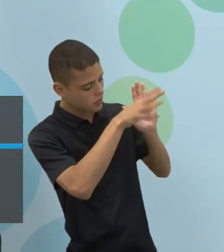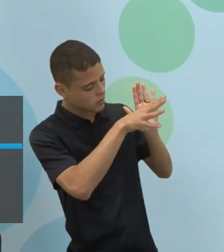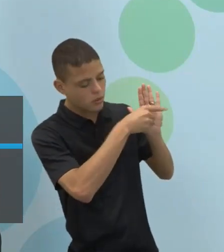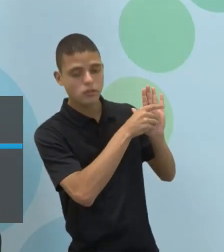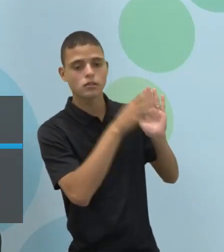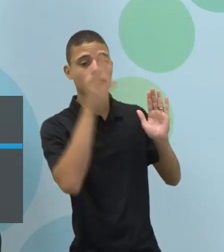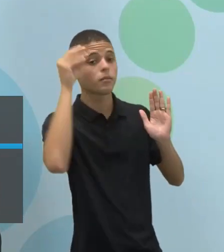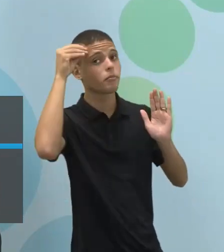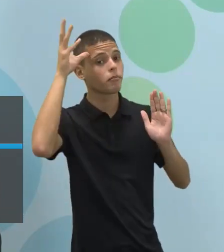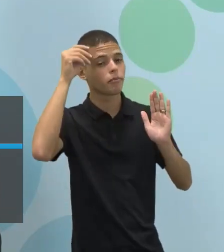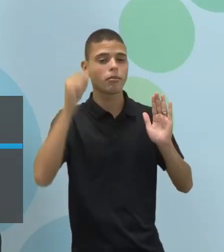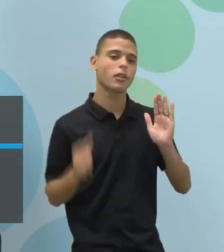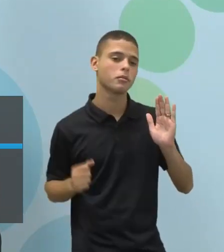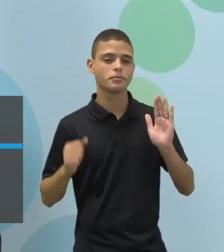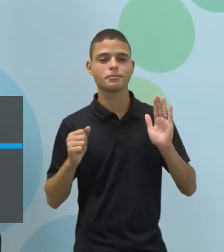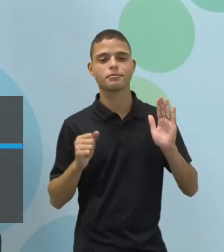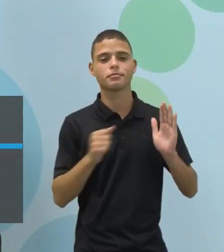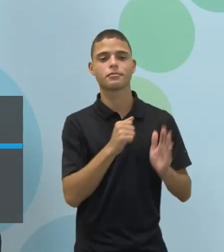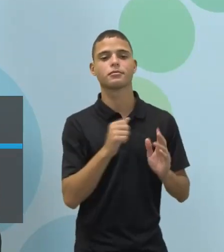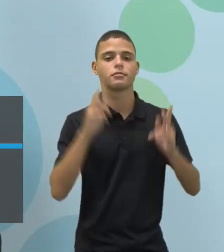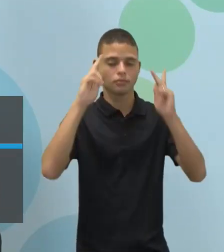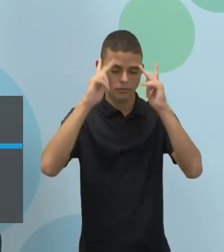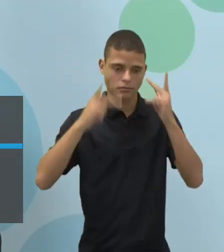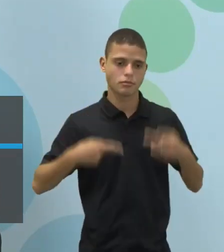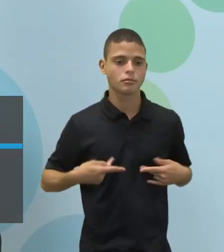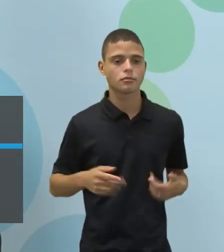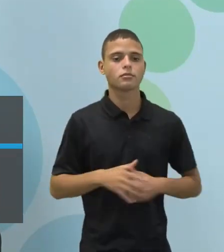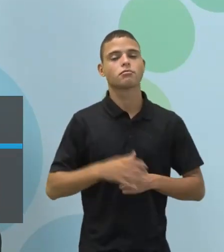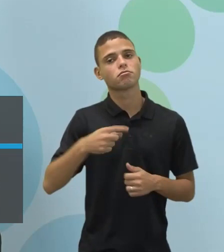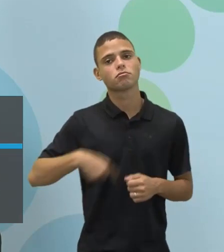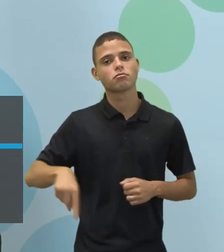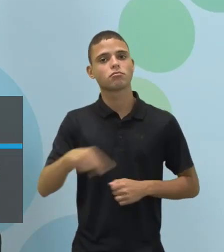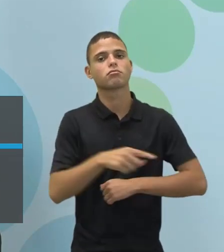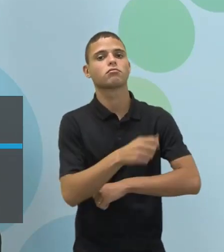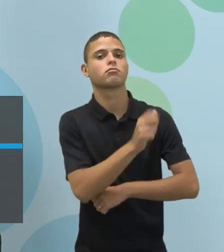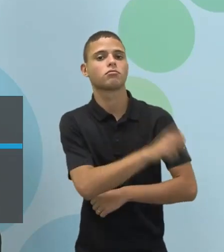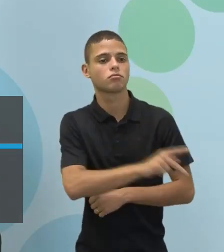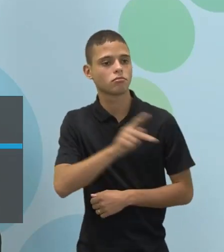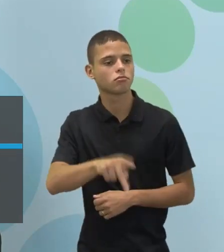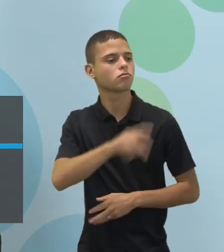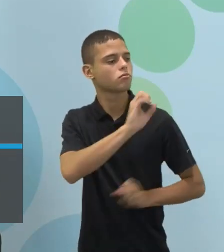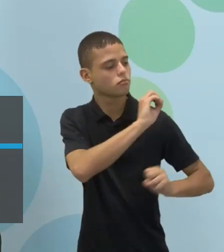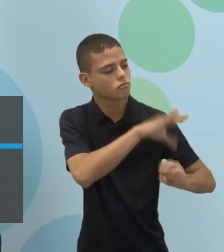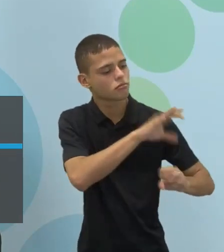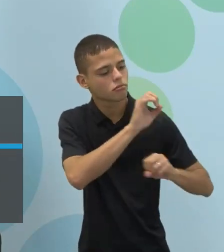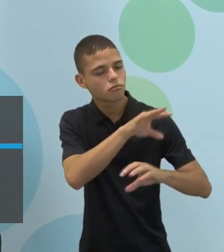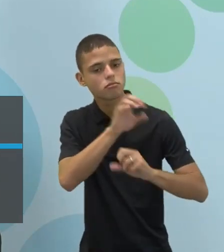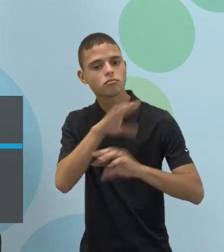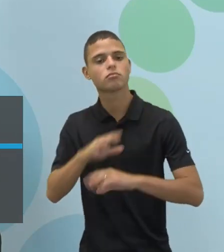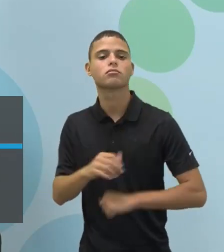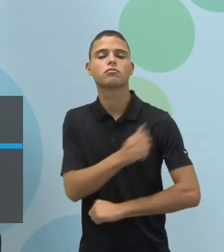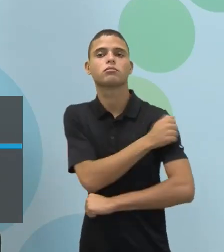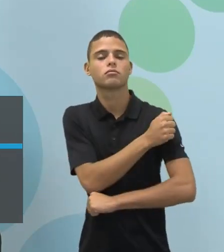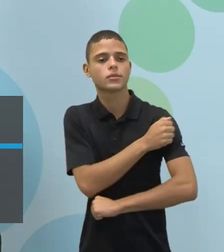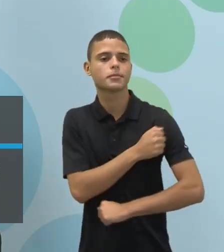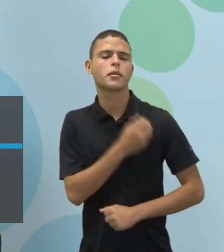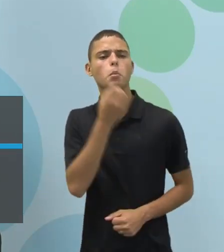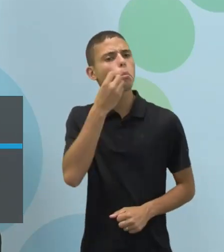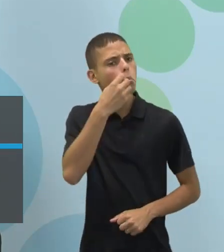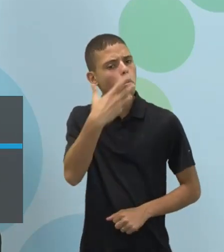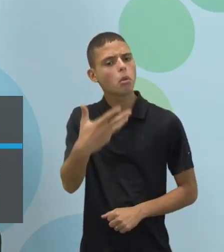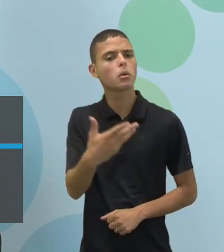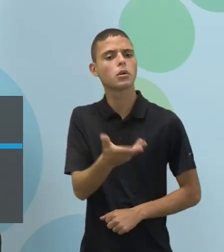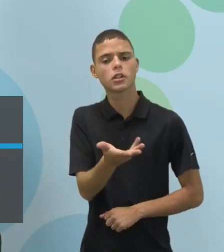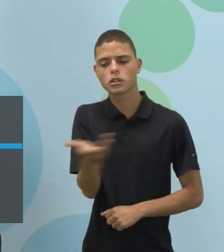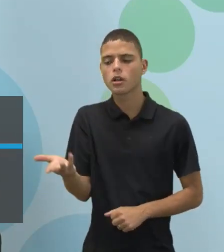gente, enquanto professor, nós ensinamos muitas e muitas coisas aos estudantes. E que bom que eles aprendam.